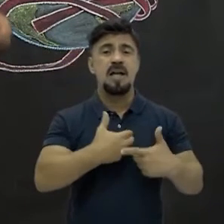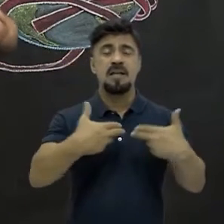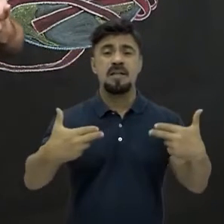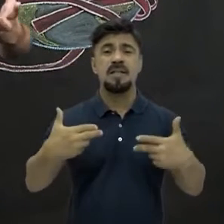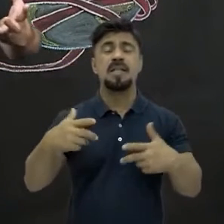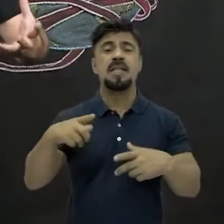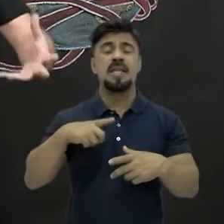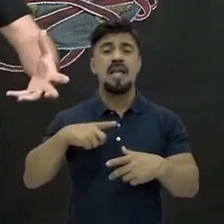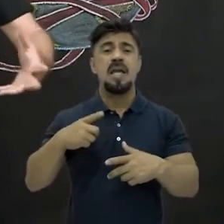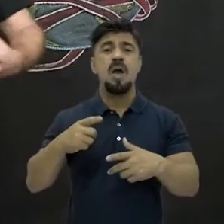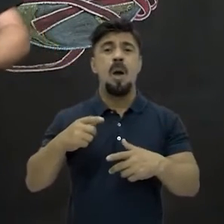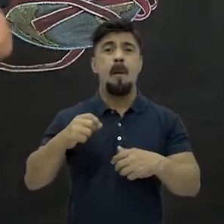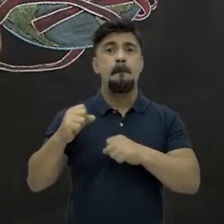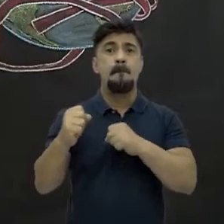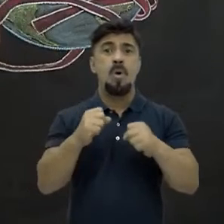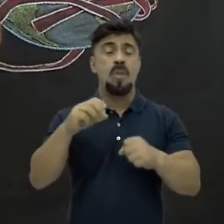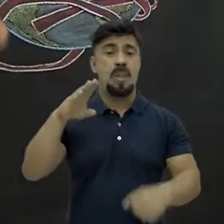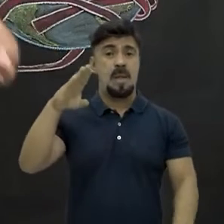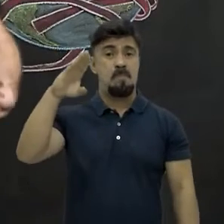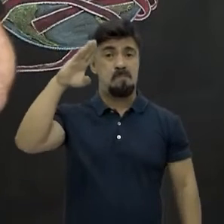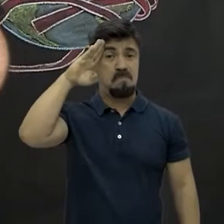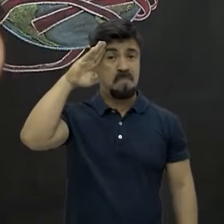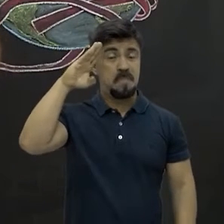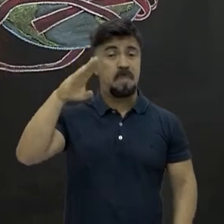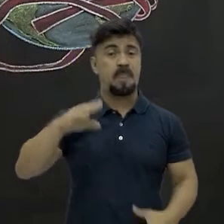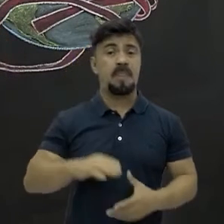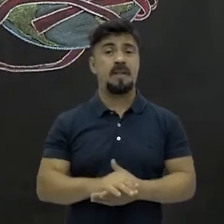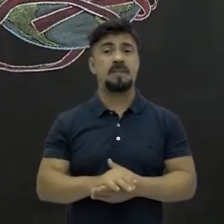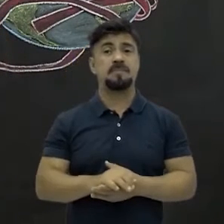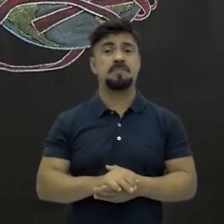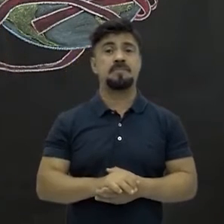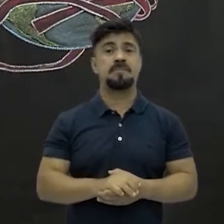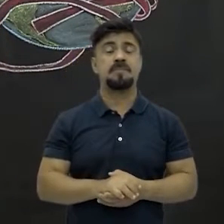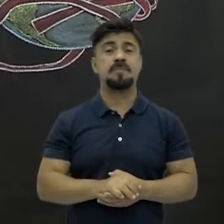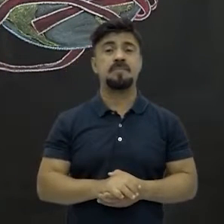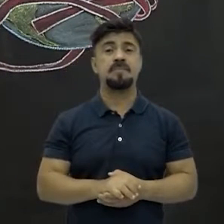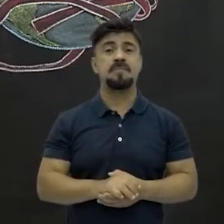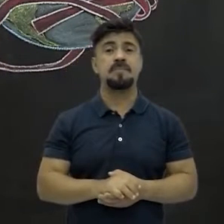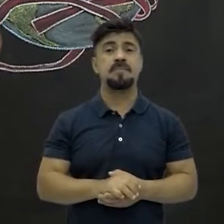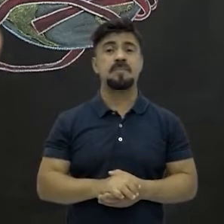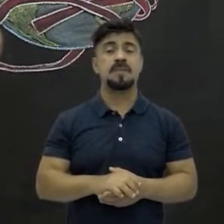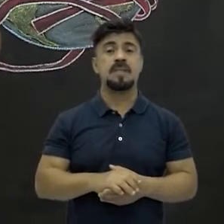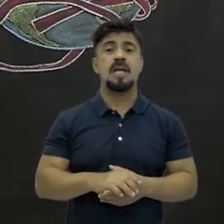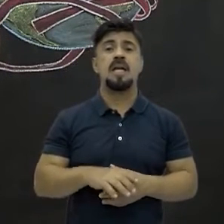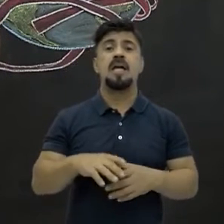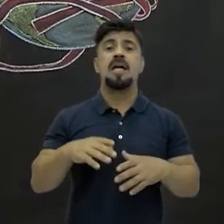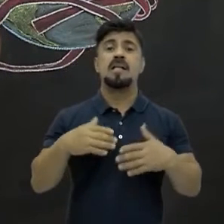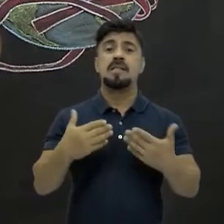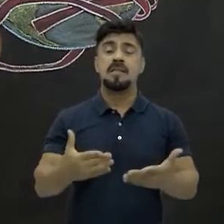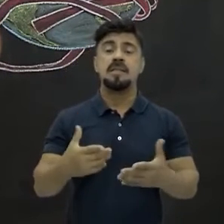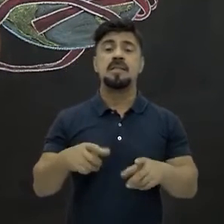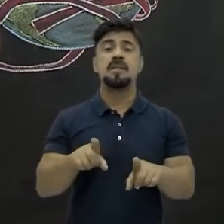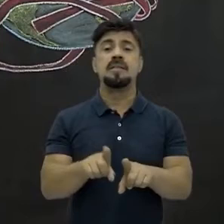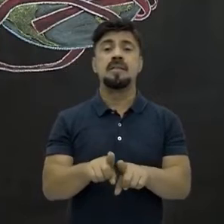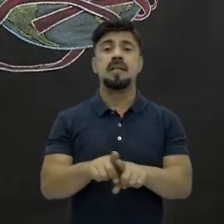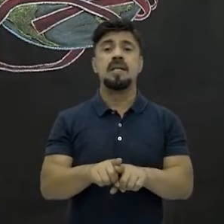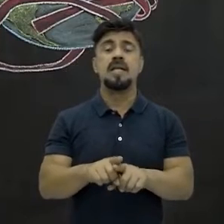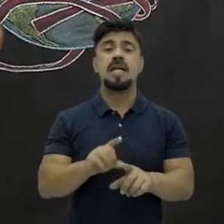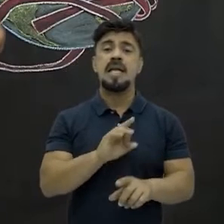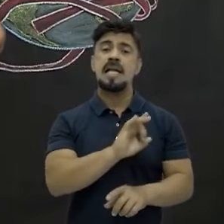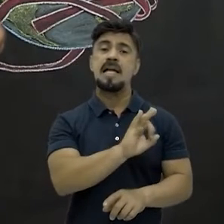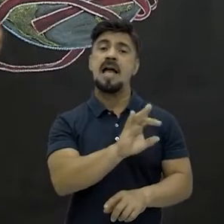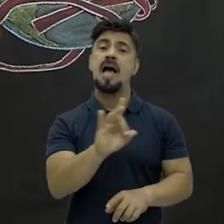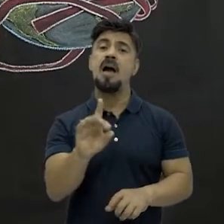tivessem um poder militar em toda a região da América Central e América do Sul. Assim, ele dizia que cada